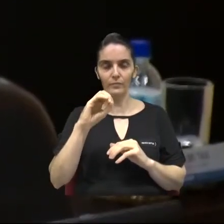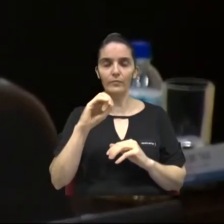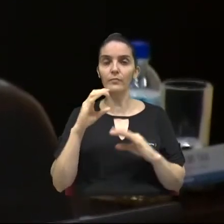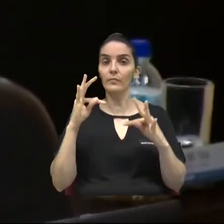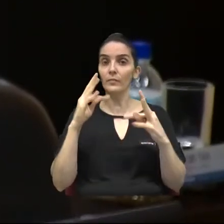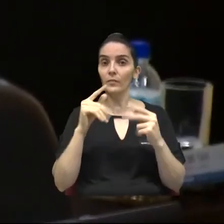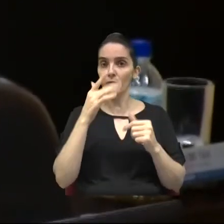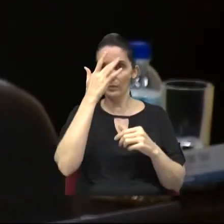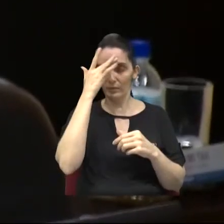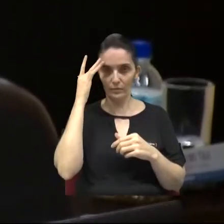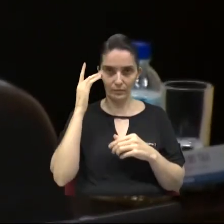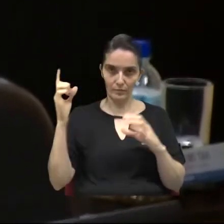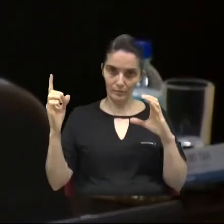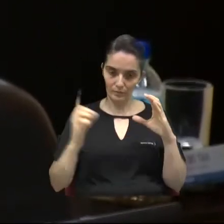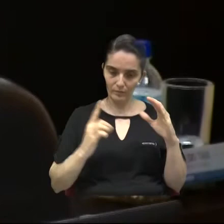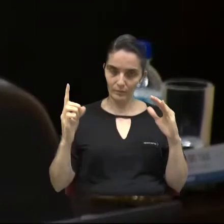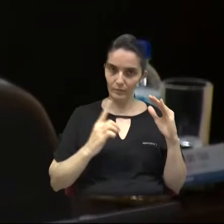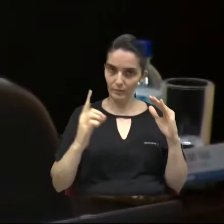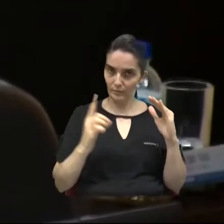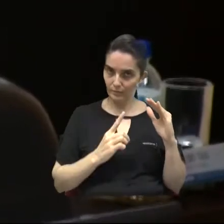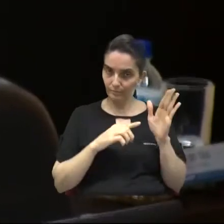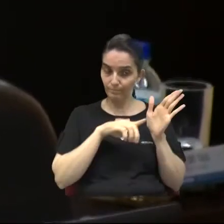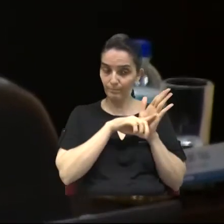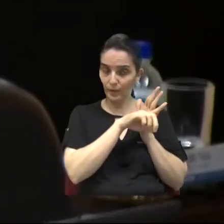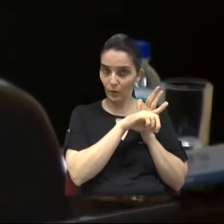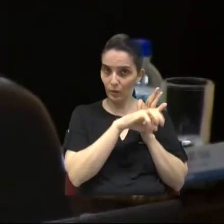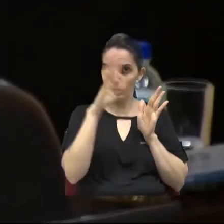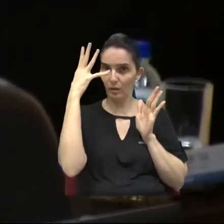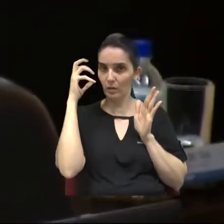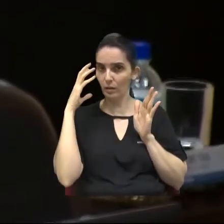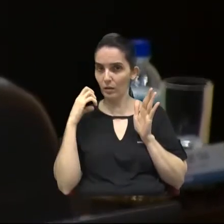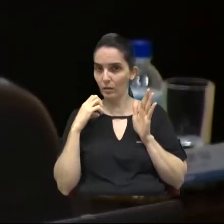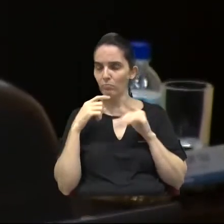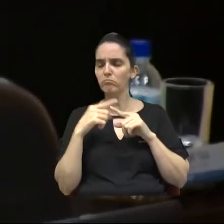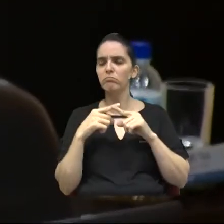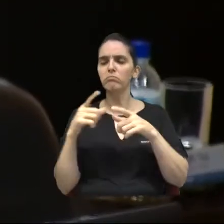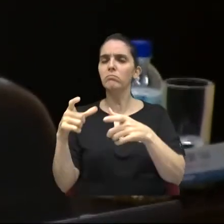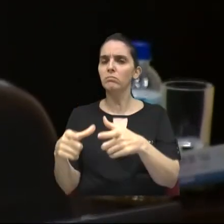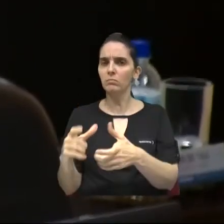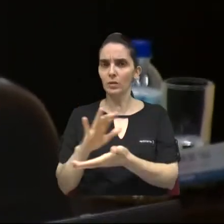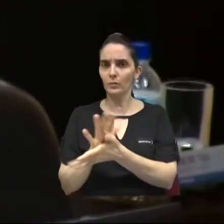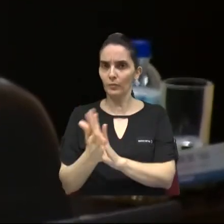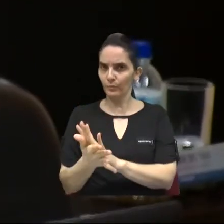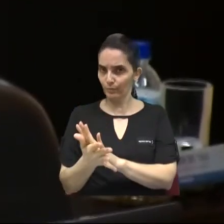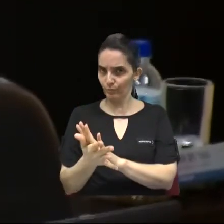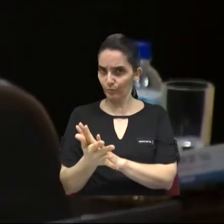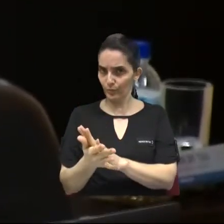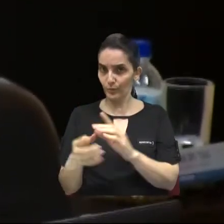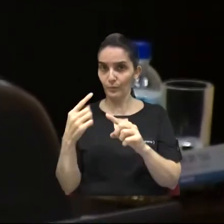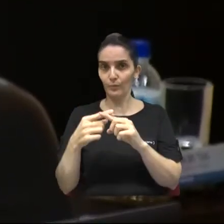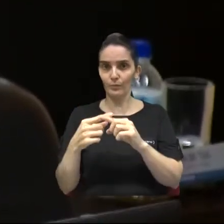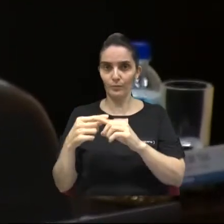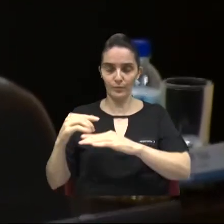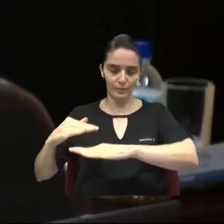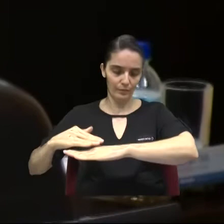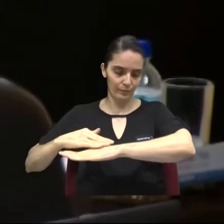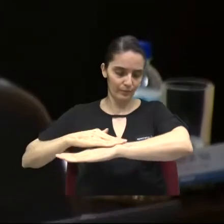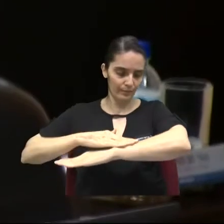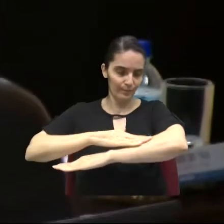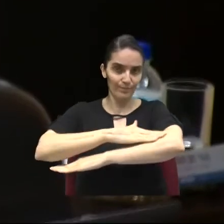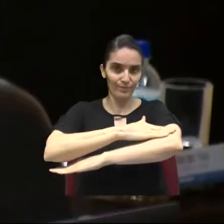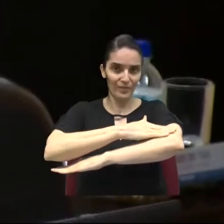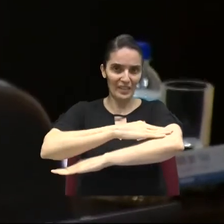que vieram na barraca dele me abordaram sobre aquele local, porque a calçada está